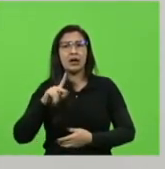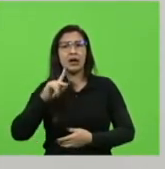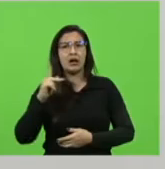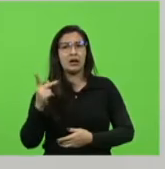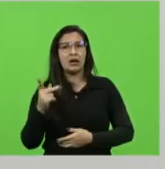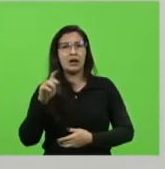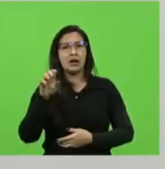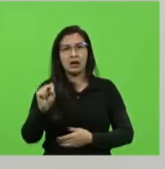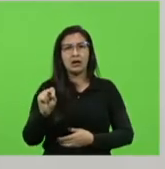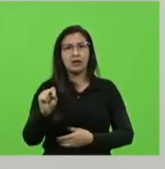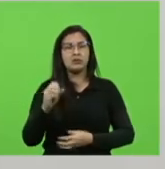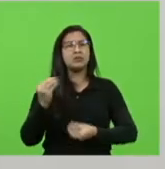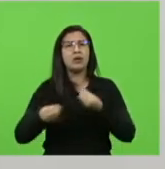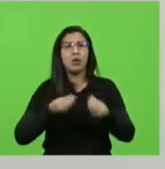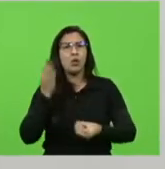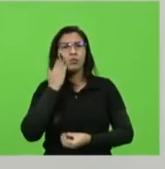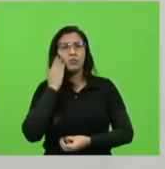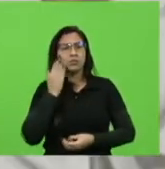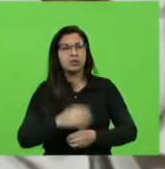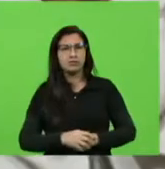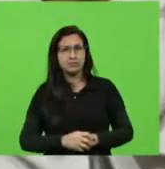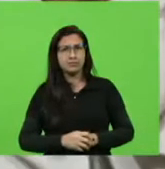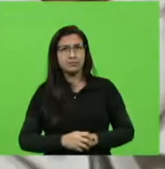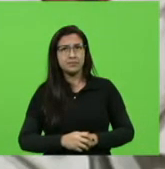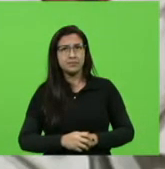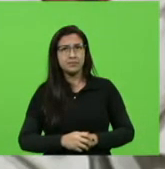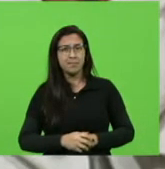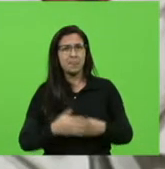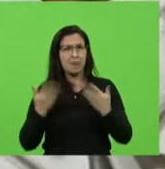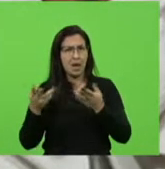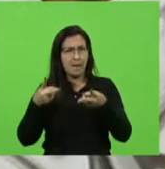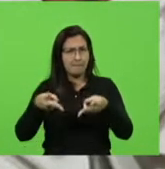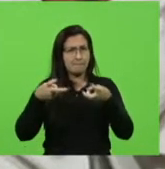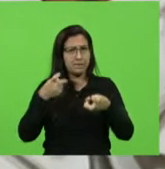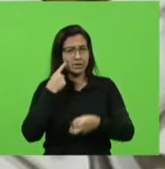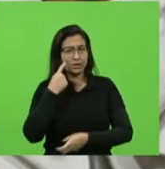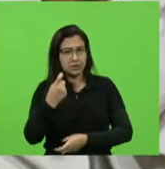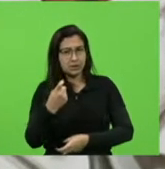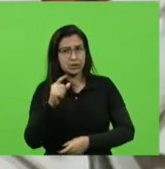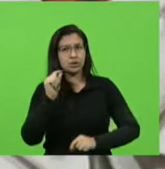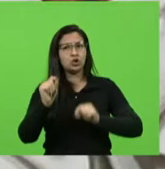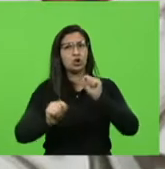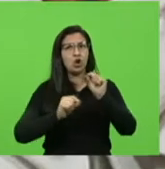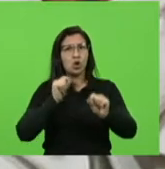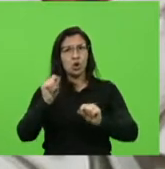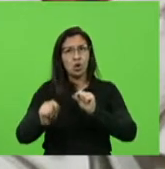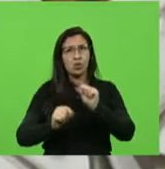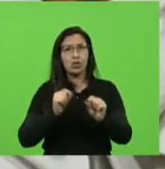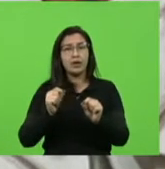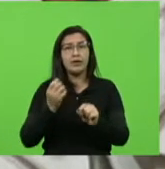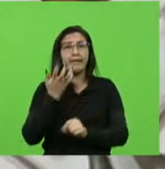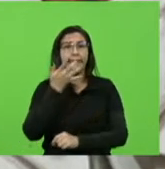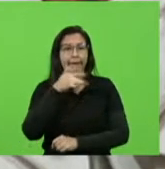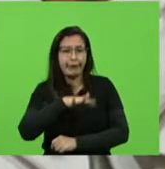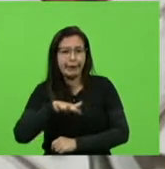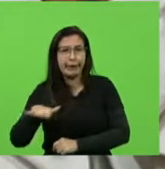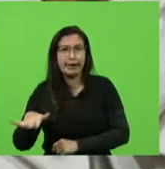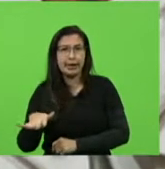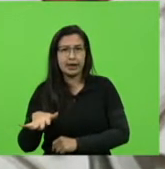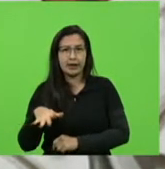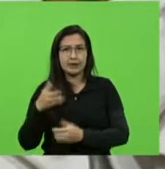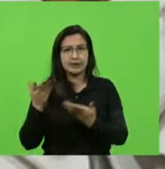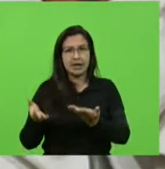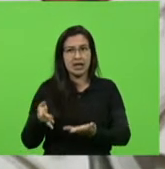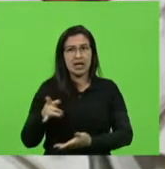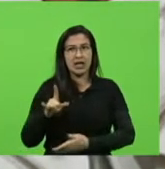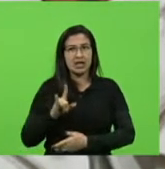Bom, o que mais chama atenção nesse banner, além do título Criança Viada, que